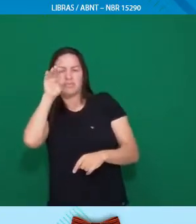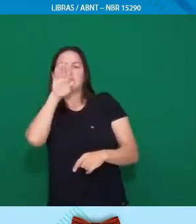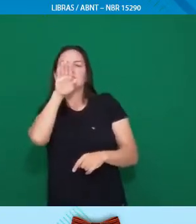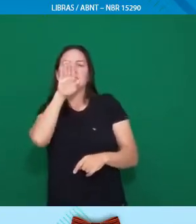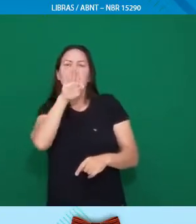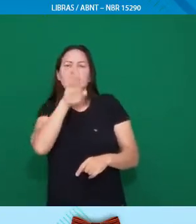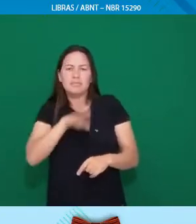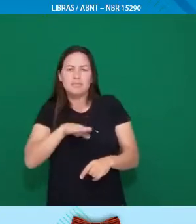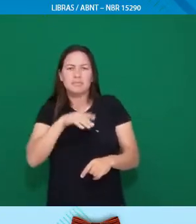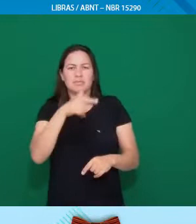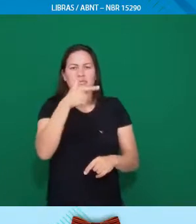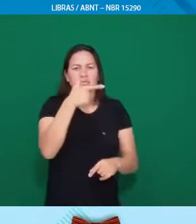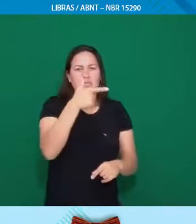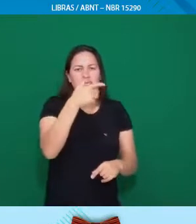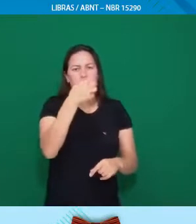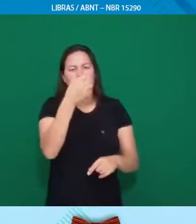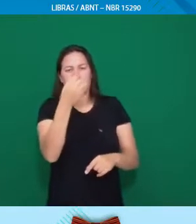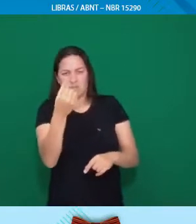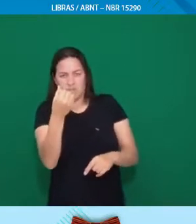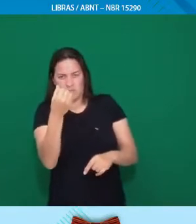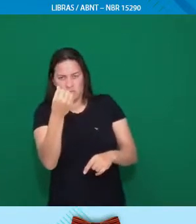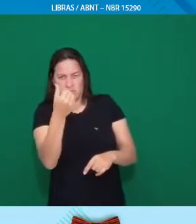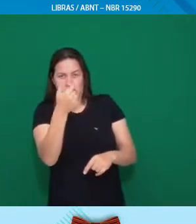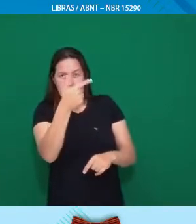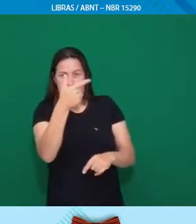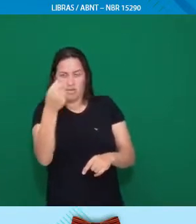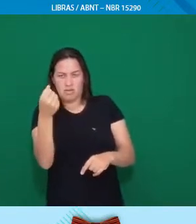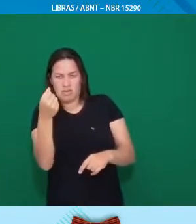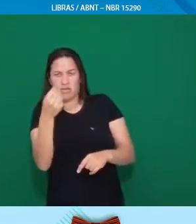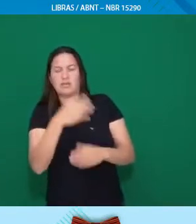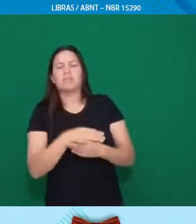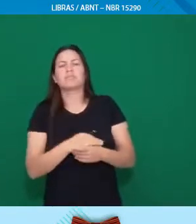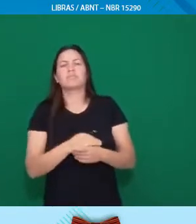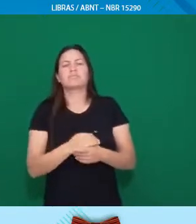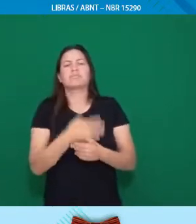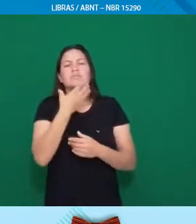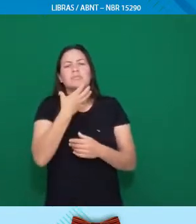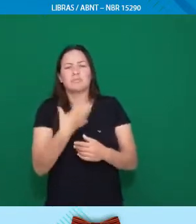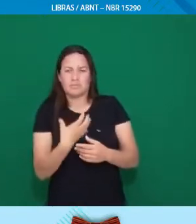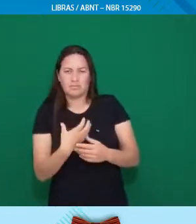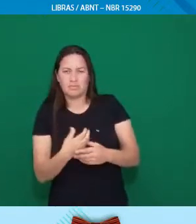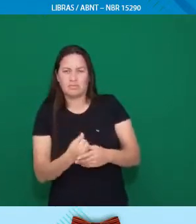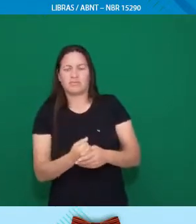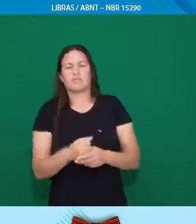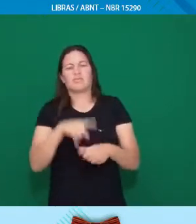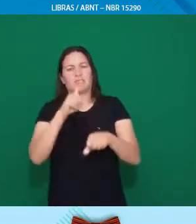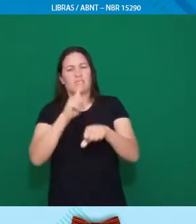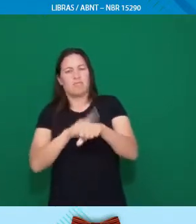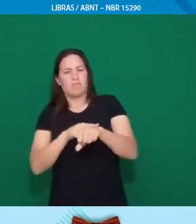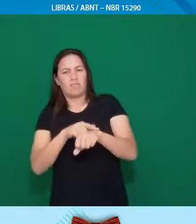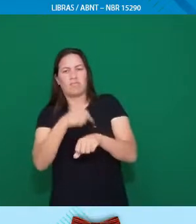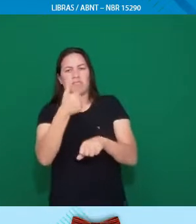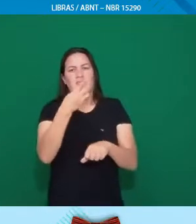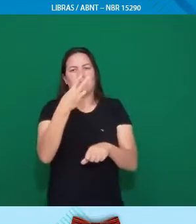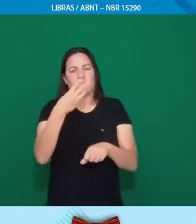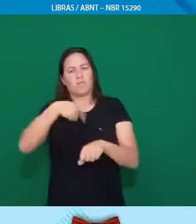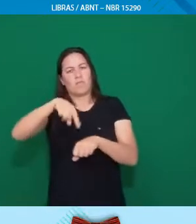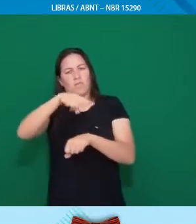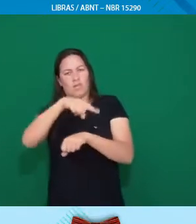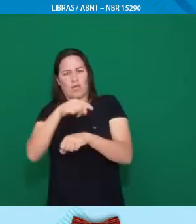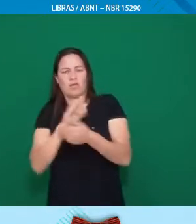ordinária a realizar-se no dia 16/12 quinta-feira às 13horas conforme o Regimento o